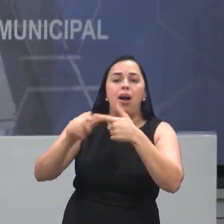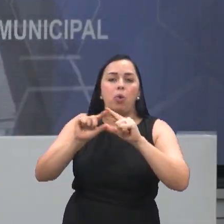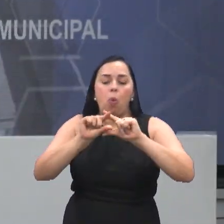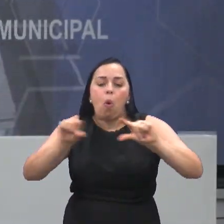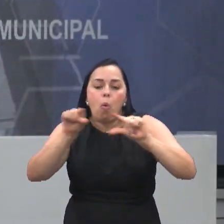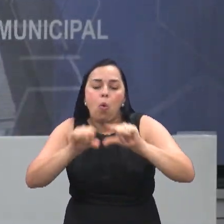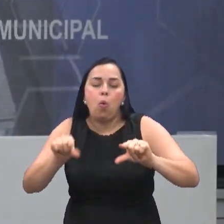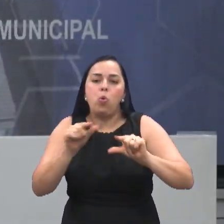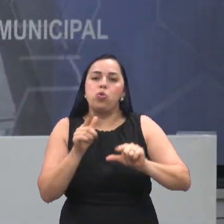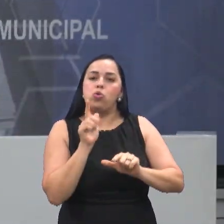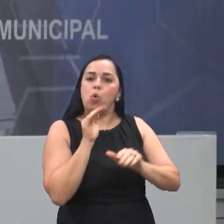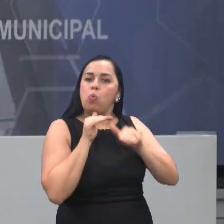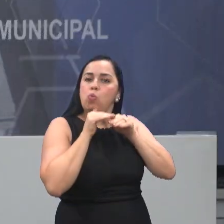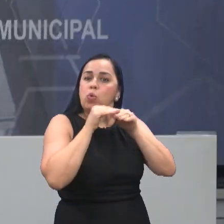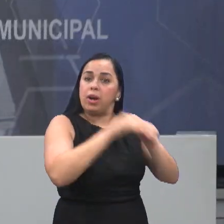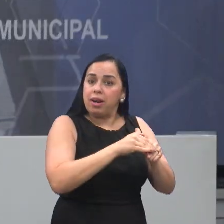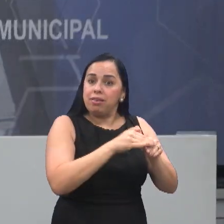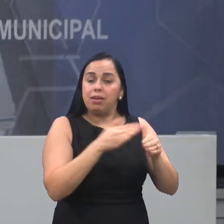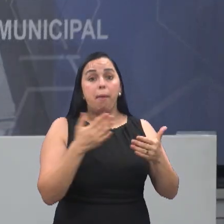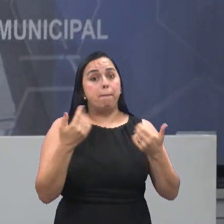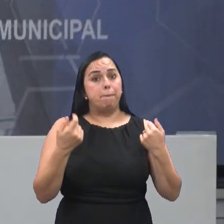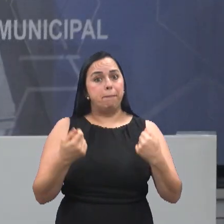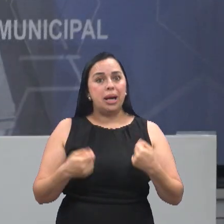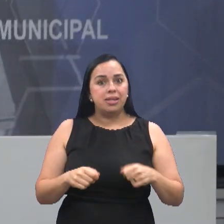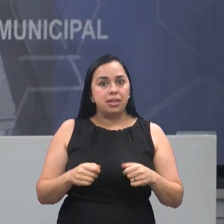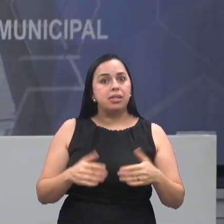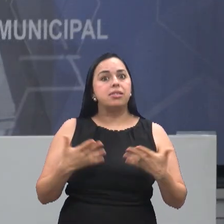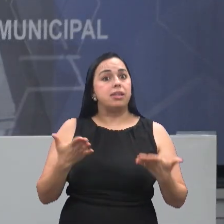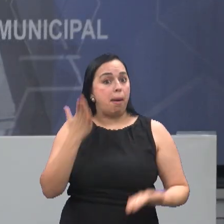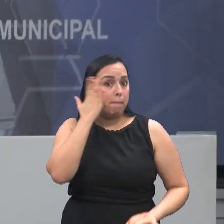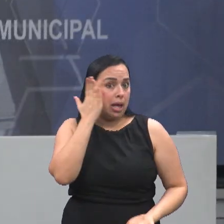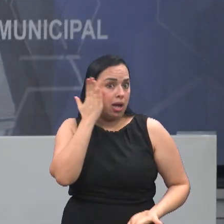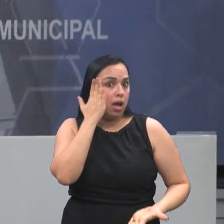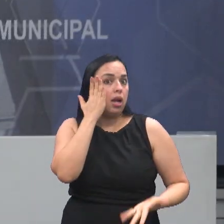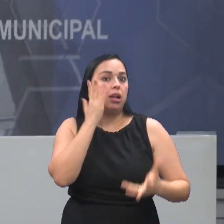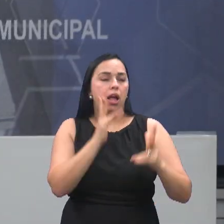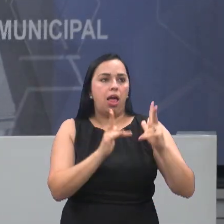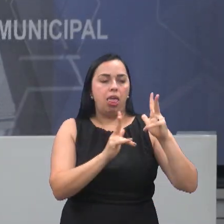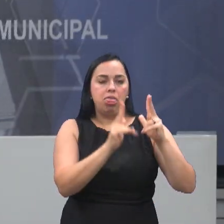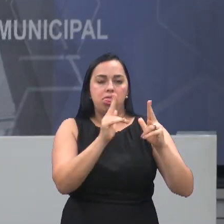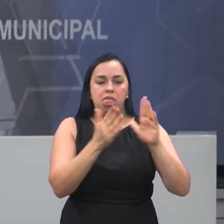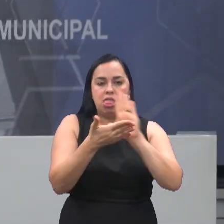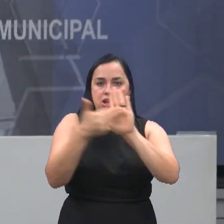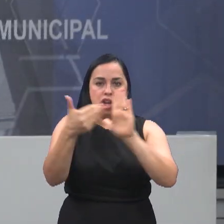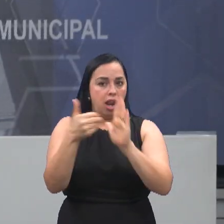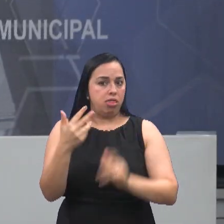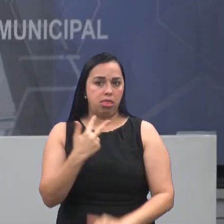fiz. As coisas precisam ser contextualizadas com responsabilidade. Certo?